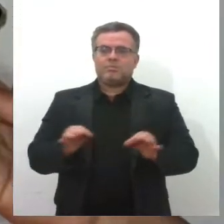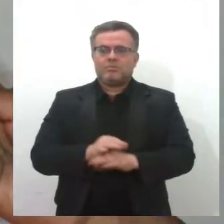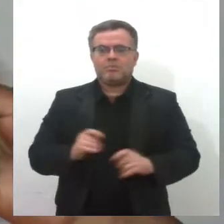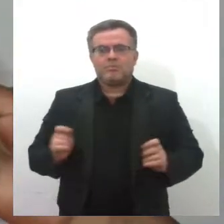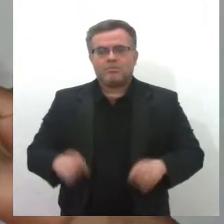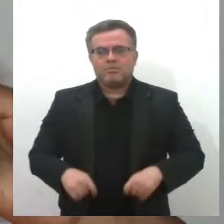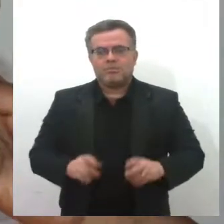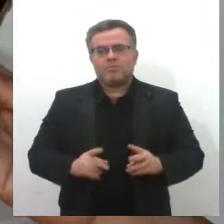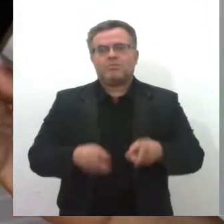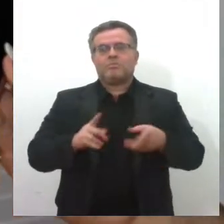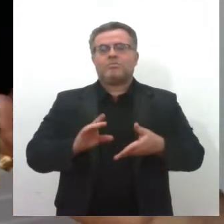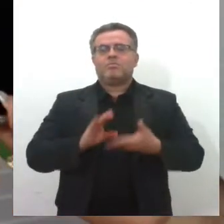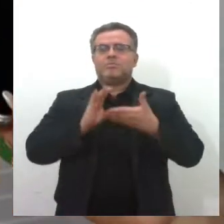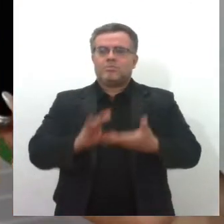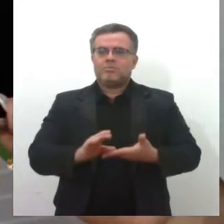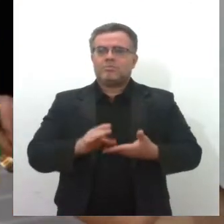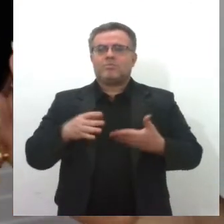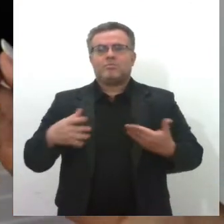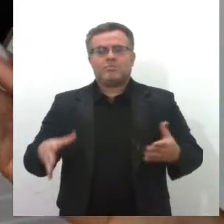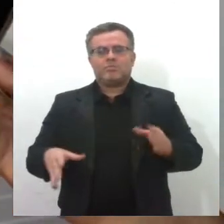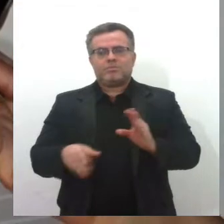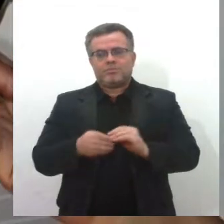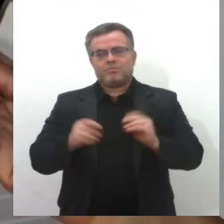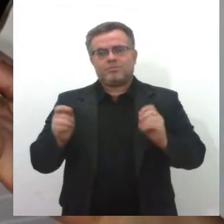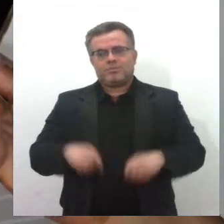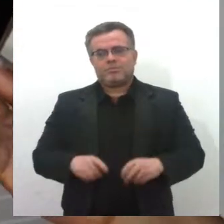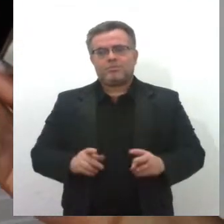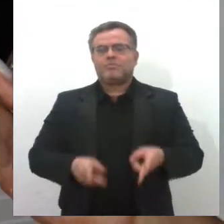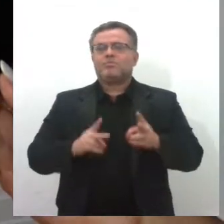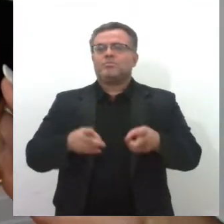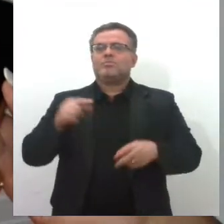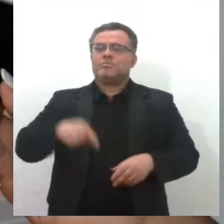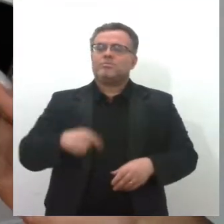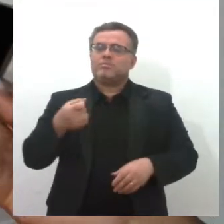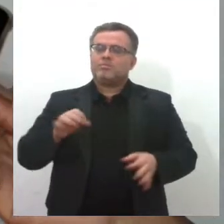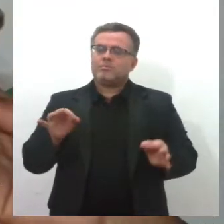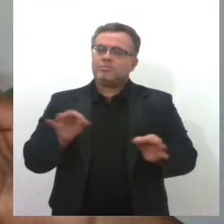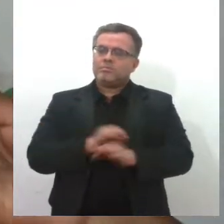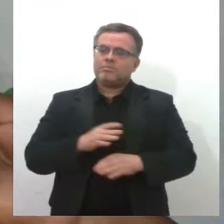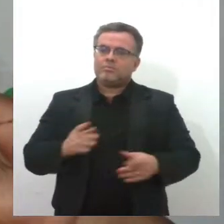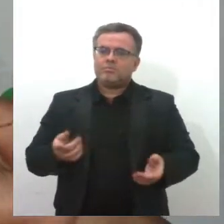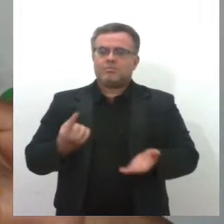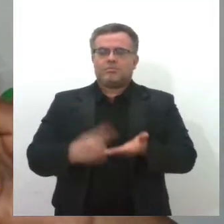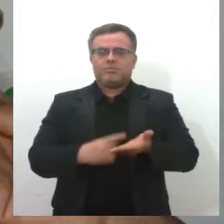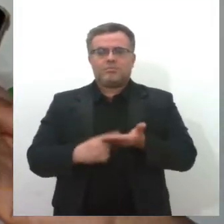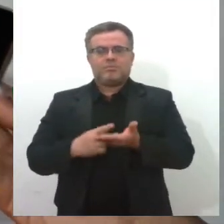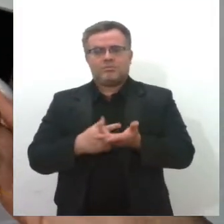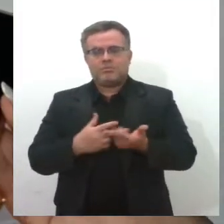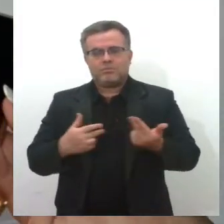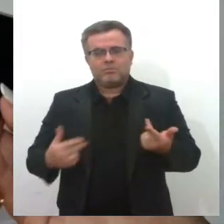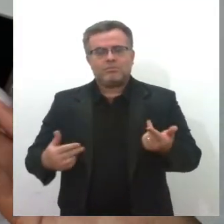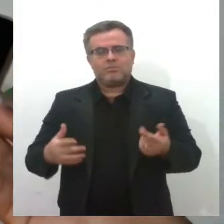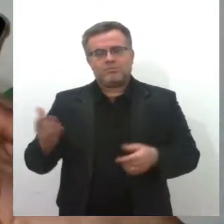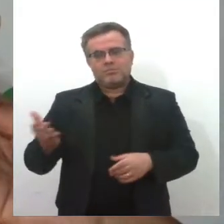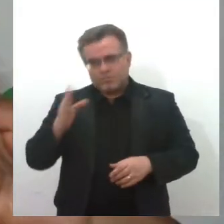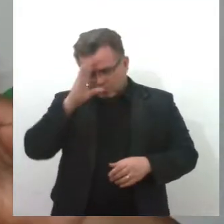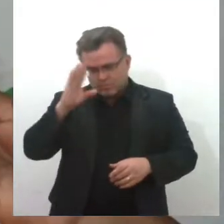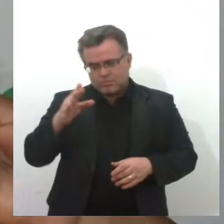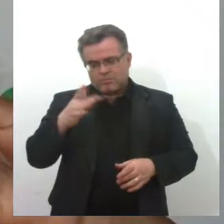capacidade de investimento, mas se recuperasse a capacidade do Estado de gerir segmentos essenciais, como saúde,